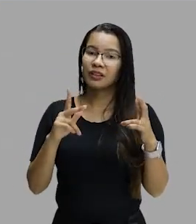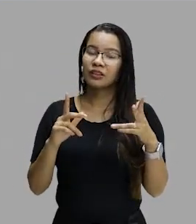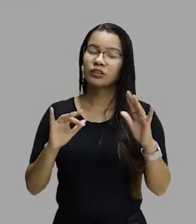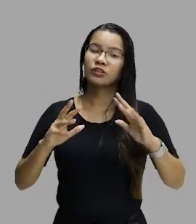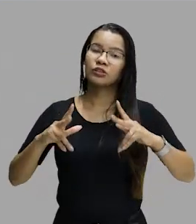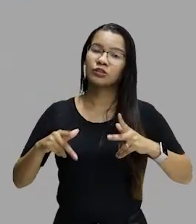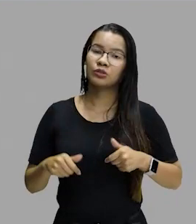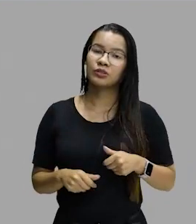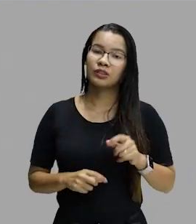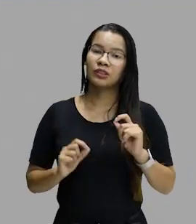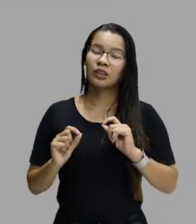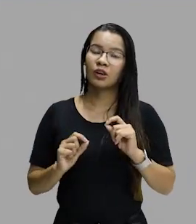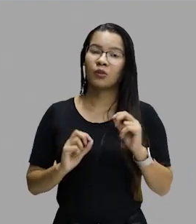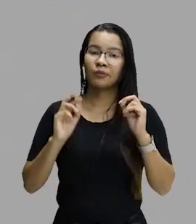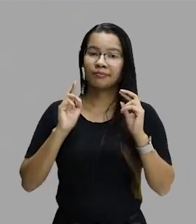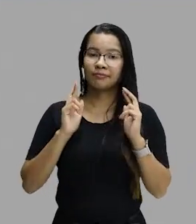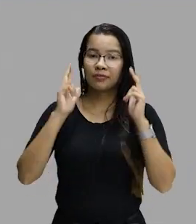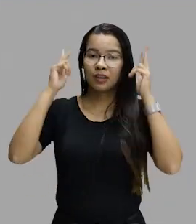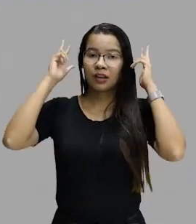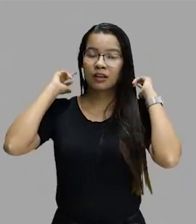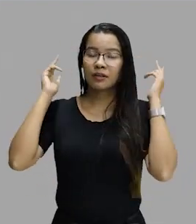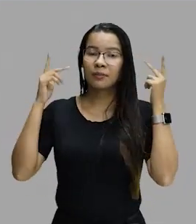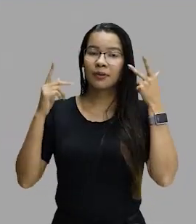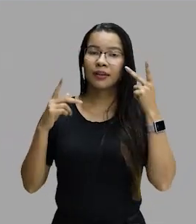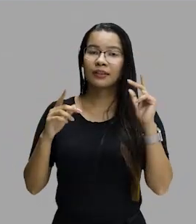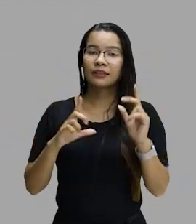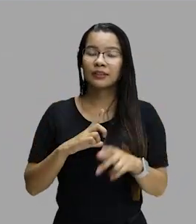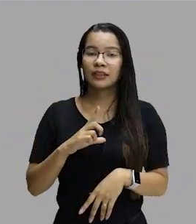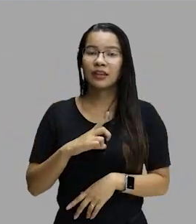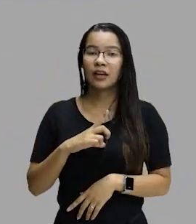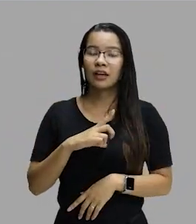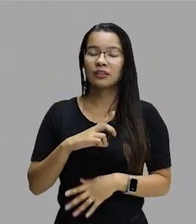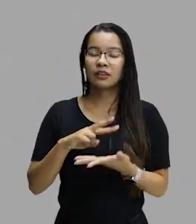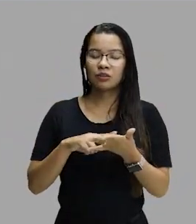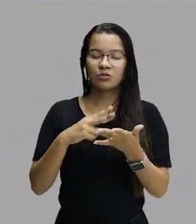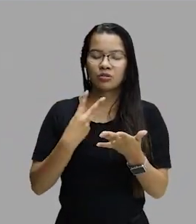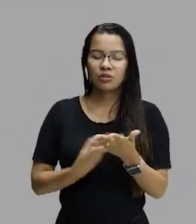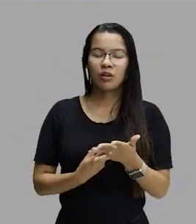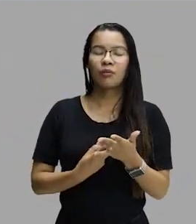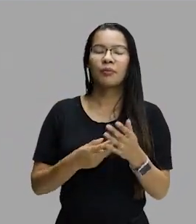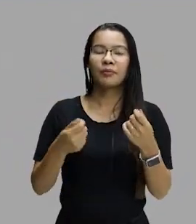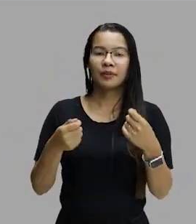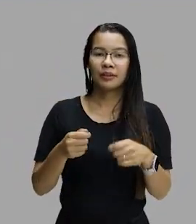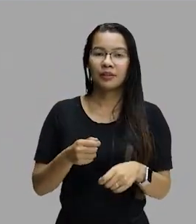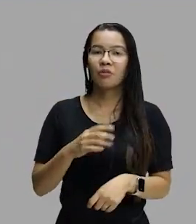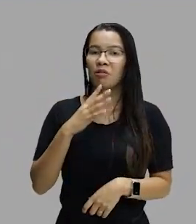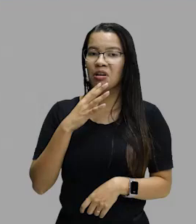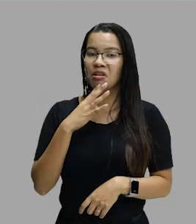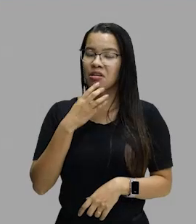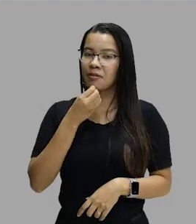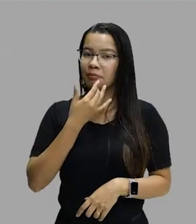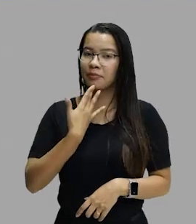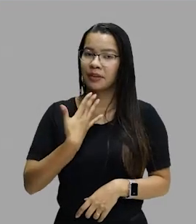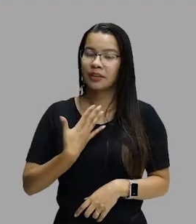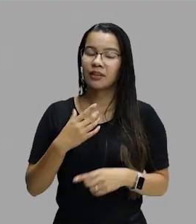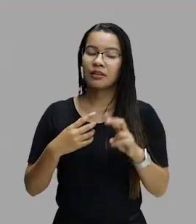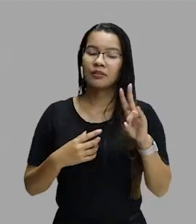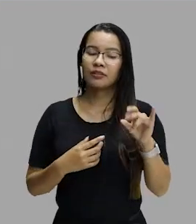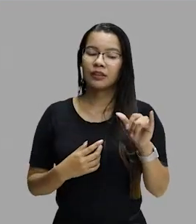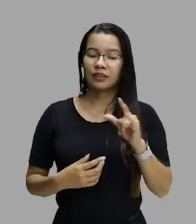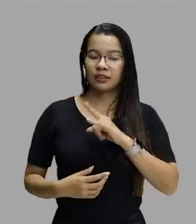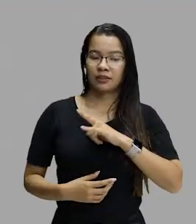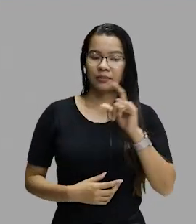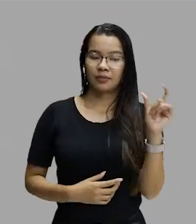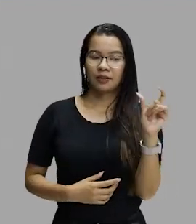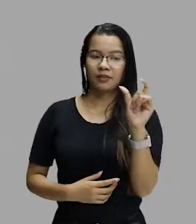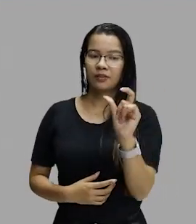tradução, o tradutor tem que conhecer muito bem o grego. E vai haver palavras onde não se sabe,